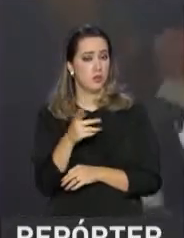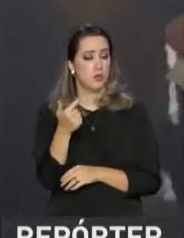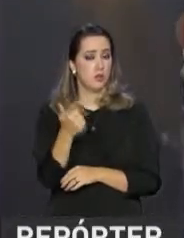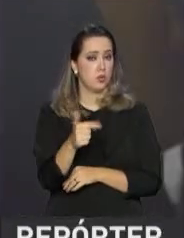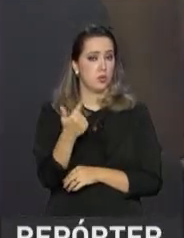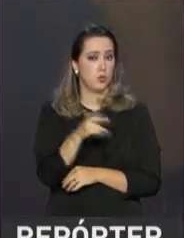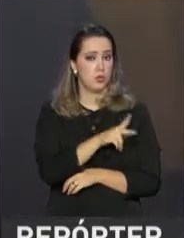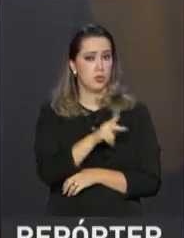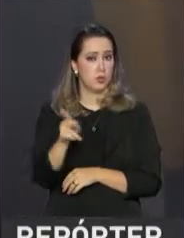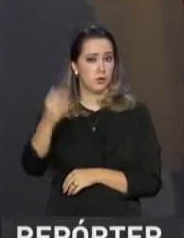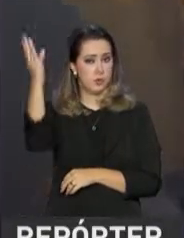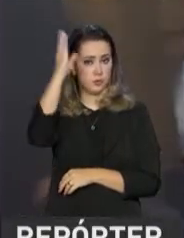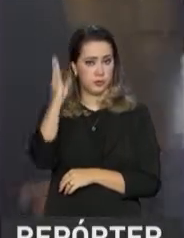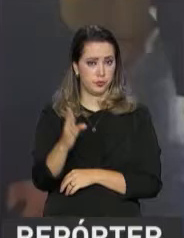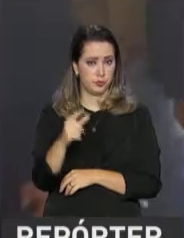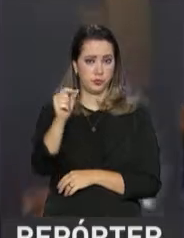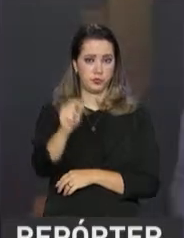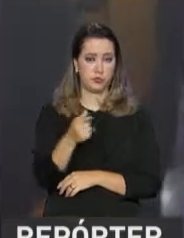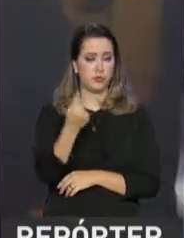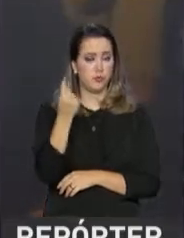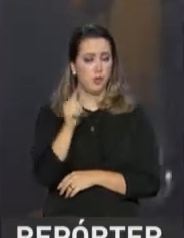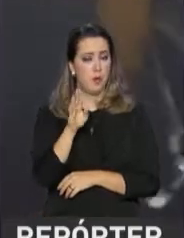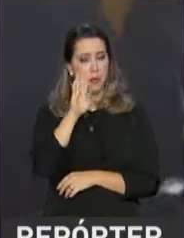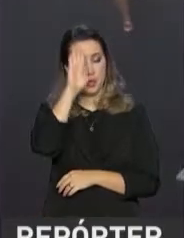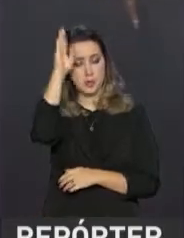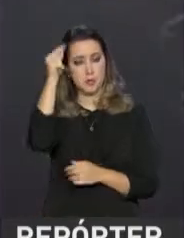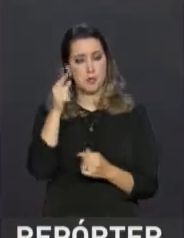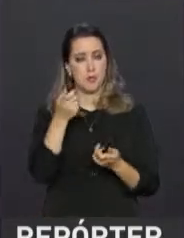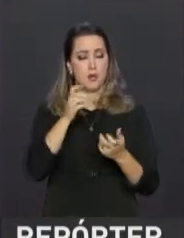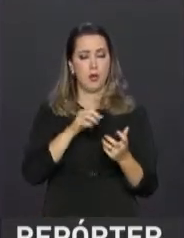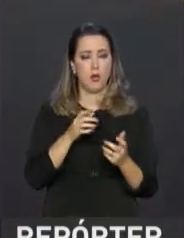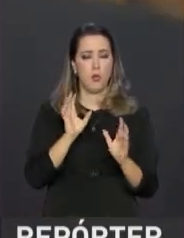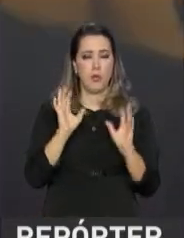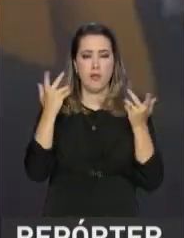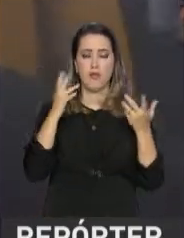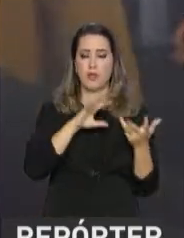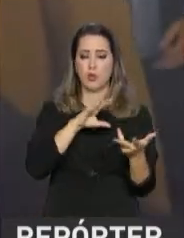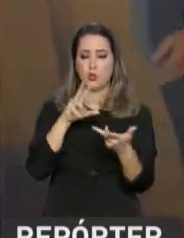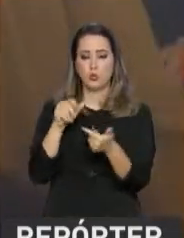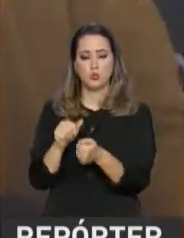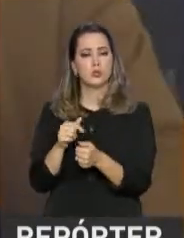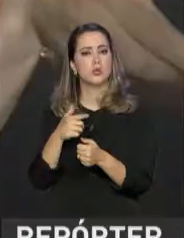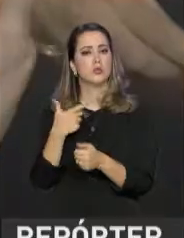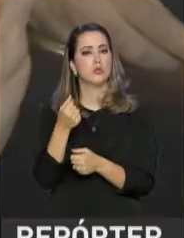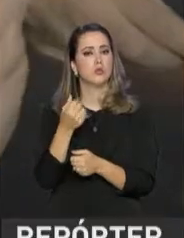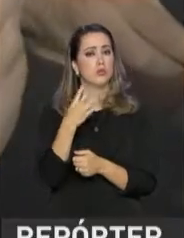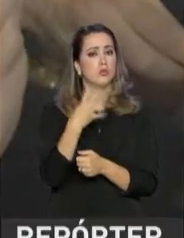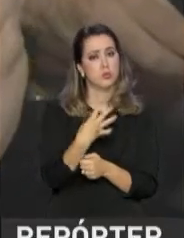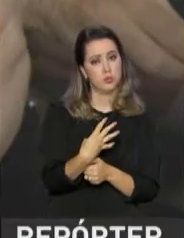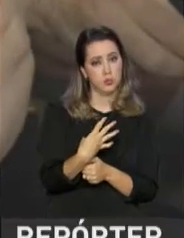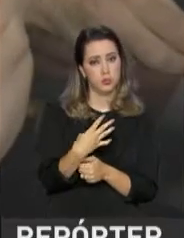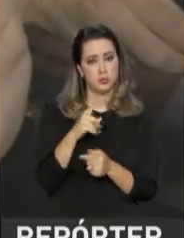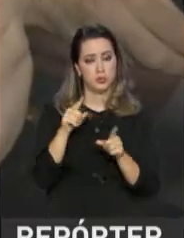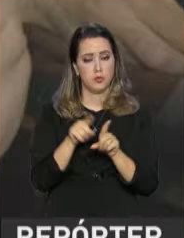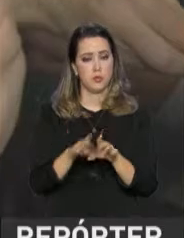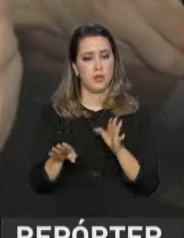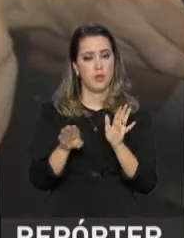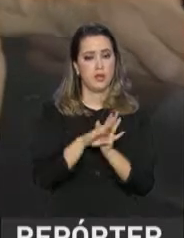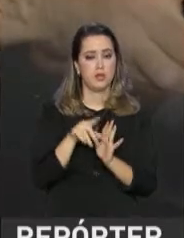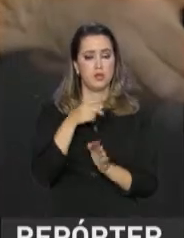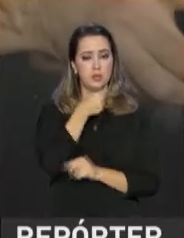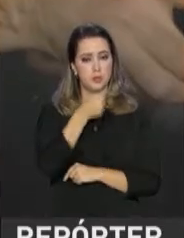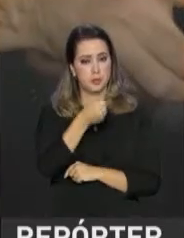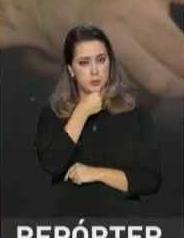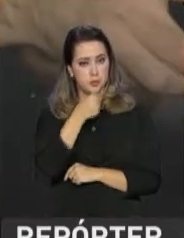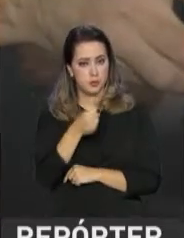república neste que é considerado um dos principais eventos globais desde 2014 na chegada a zurique michel